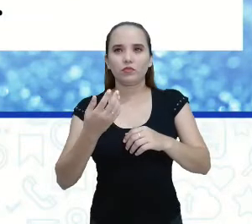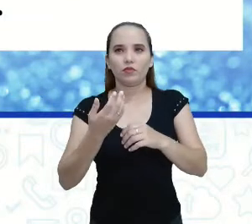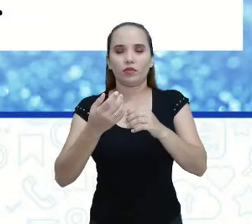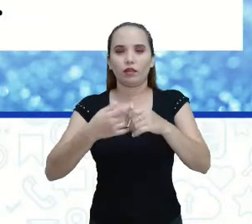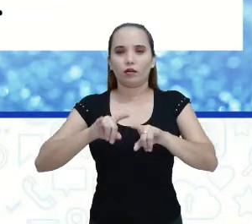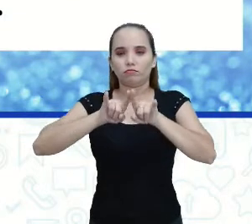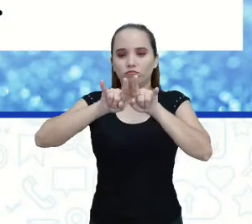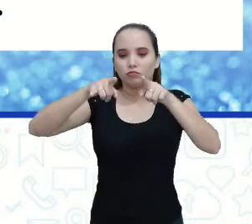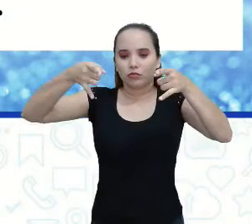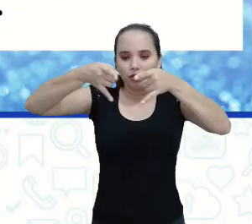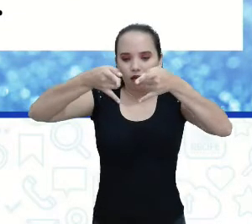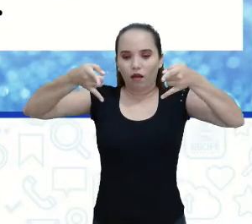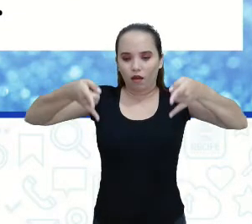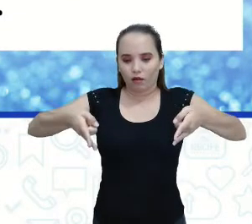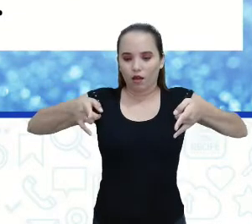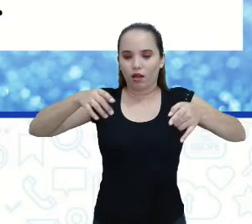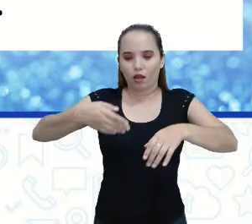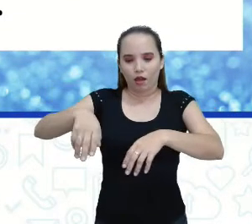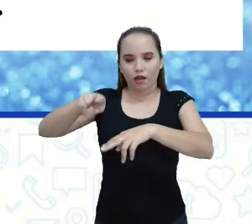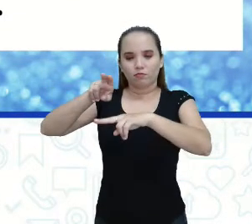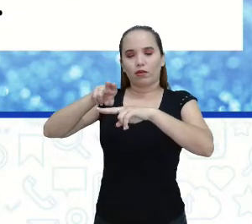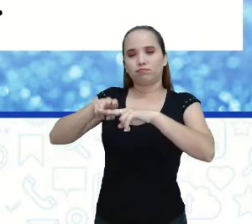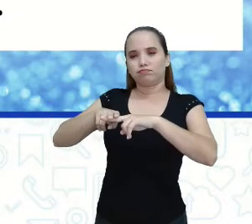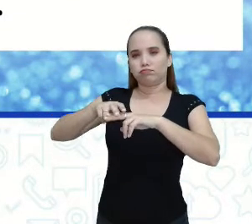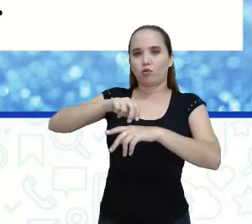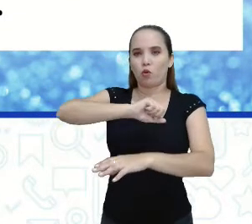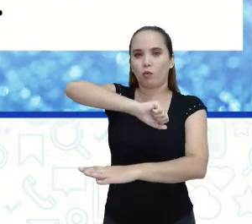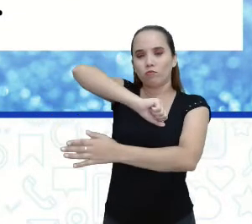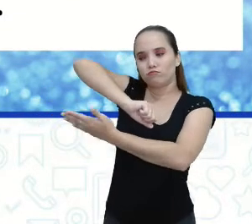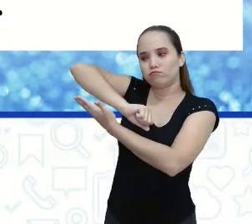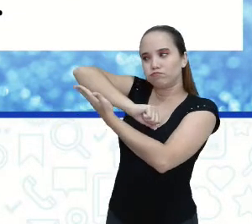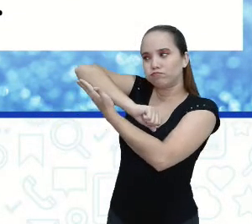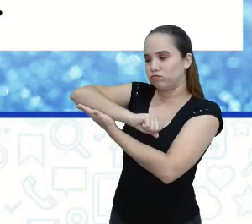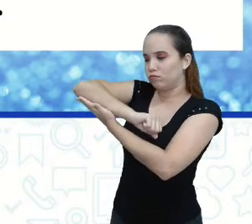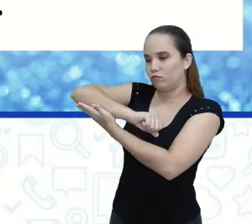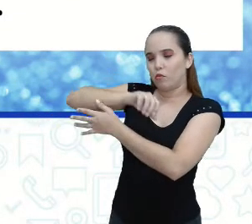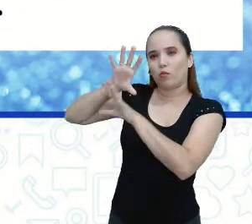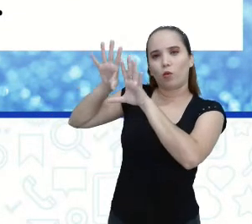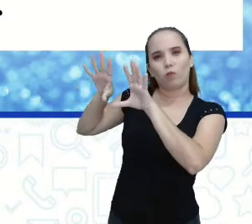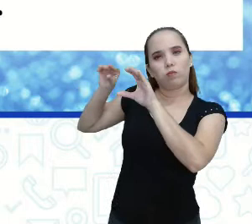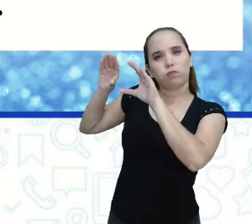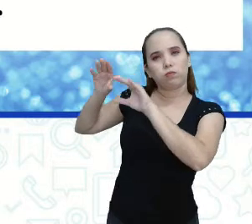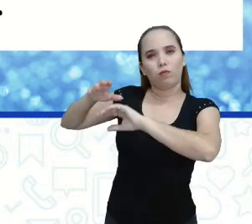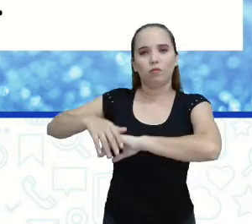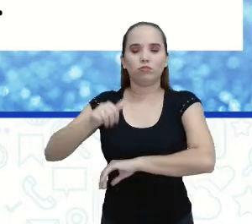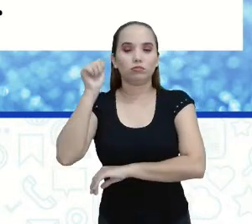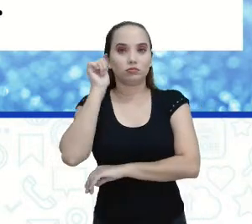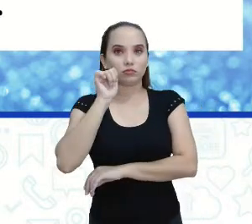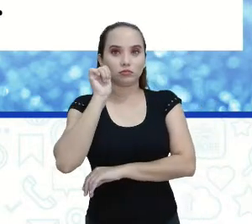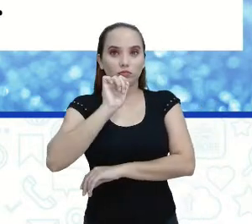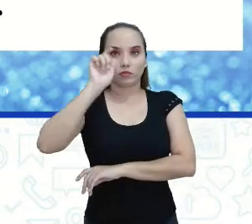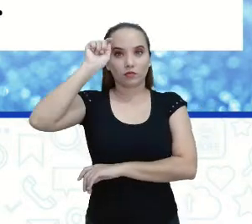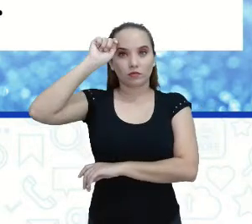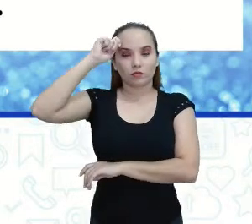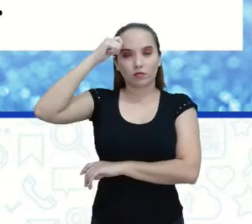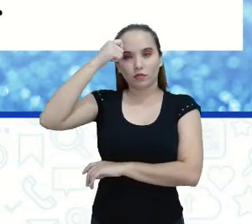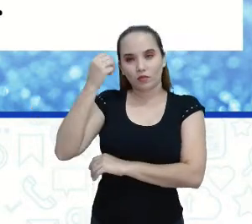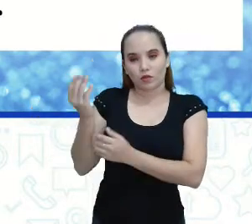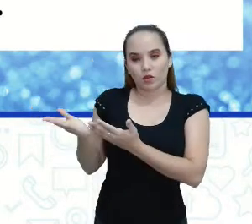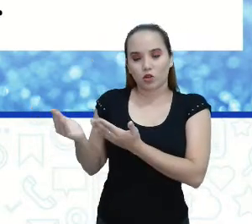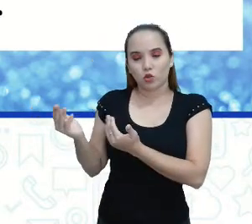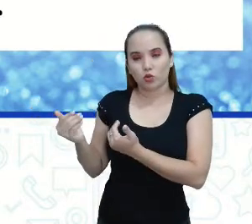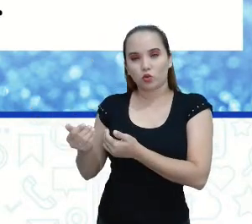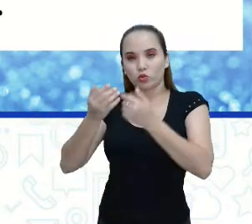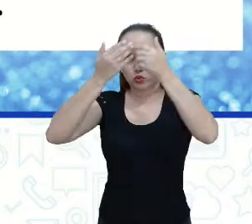dizer, encostada, né? E com o cotovelo apoiado em um travesseiro, uma mulher negra, jovem, de